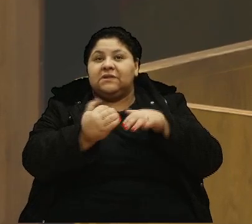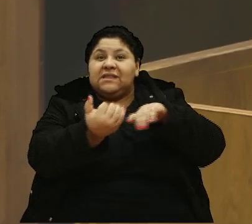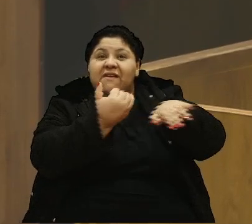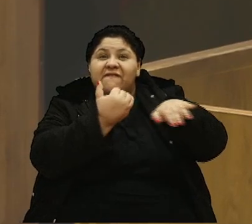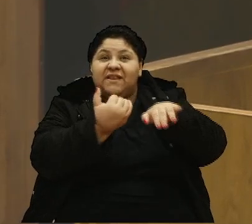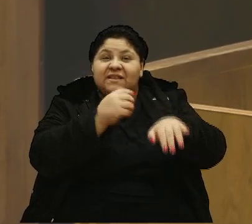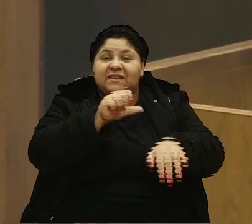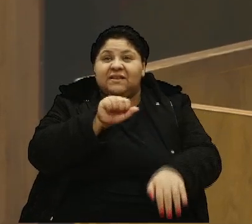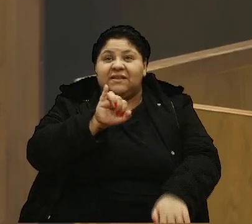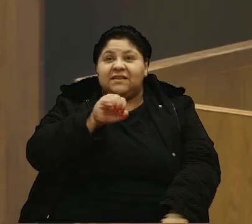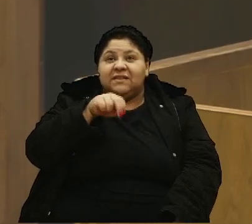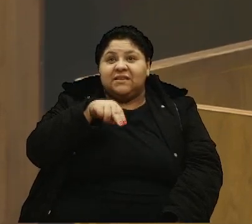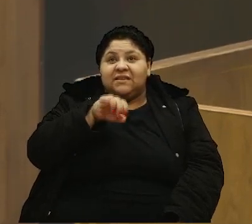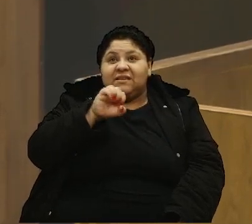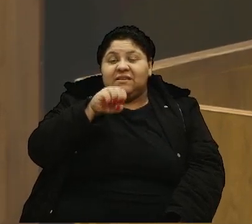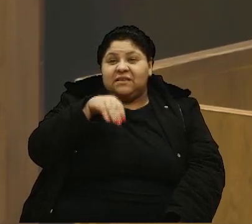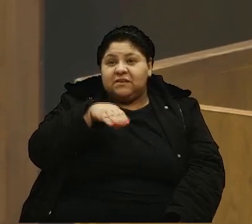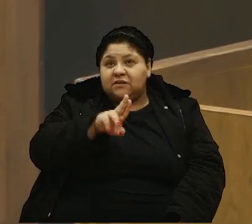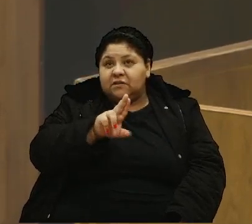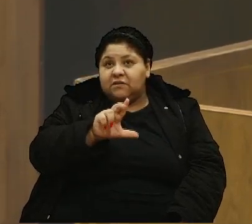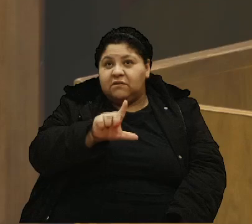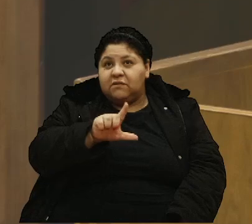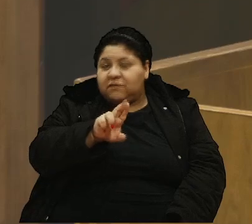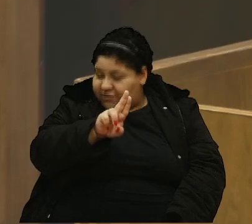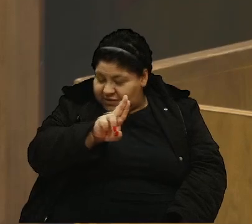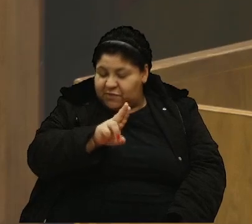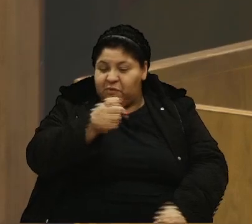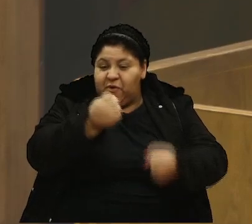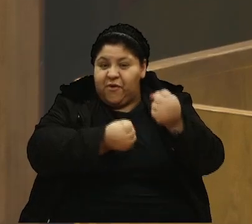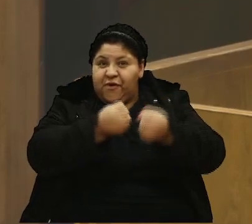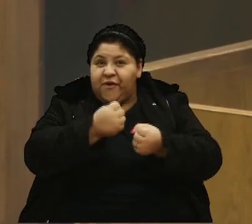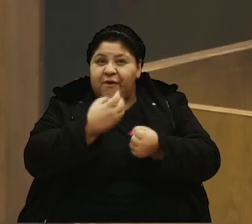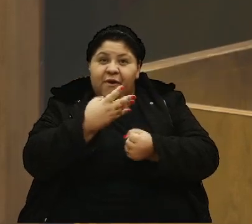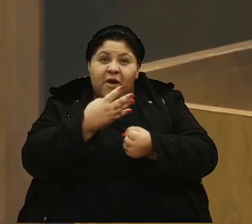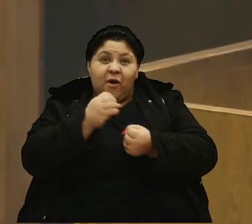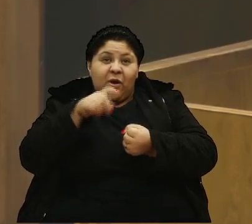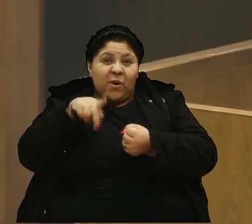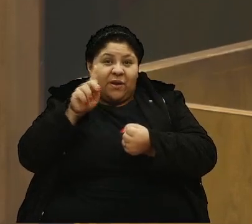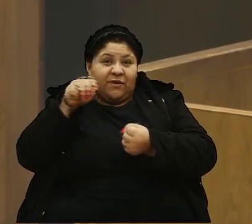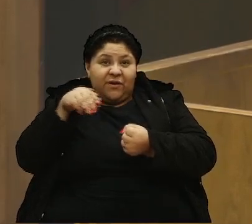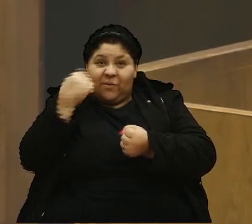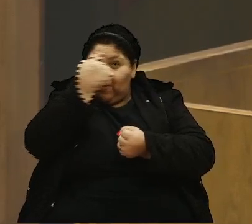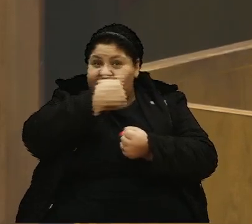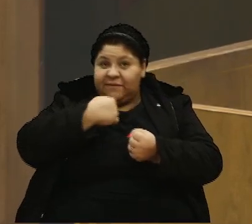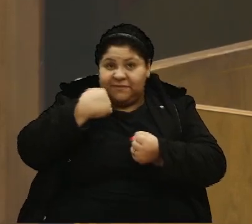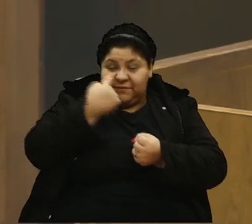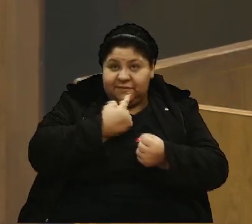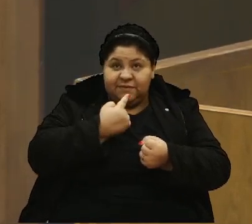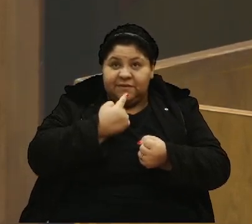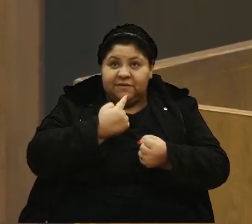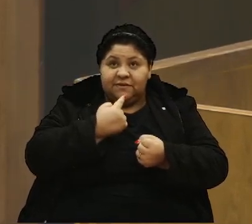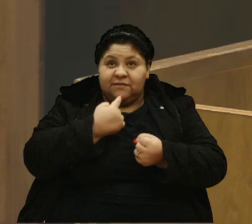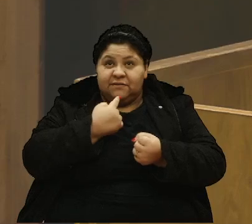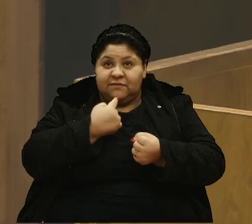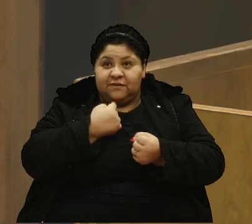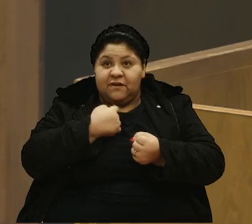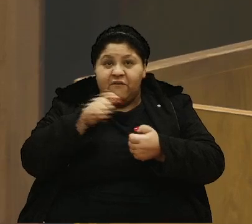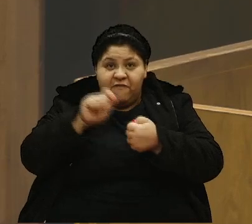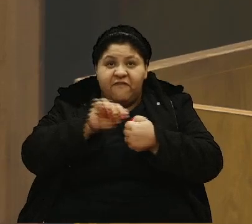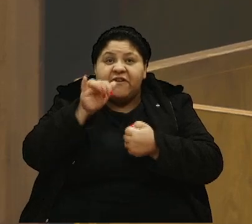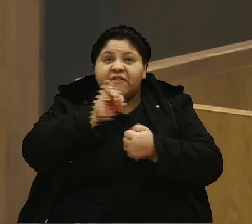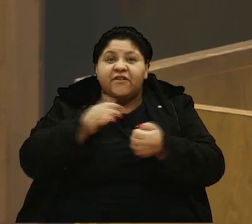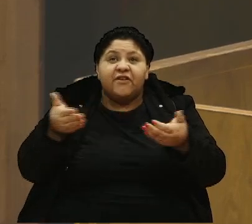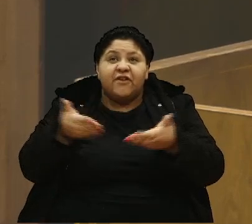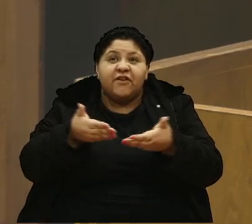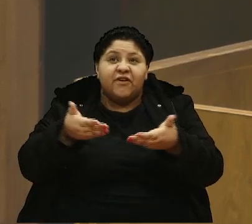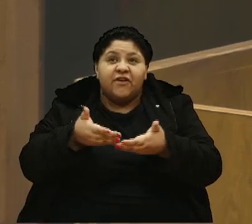Sinimbu e colocar o seu veículo numa aceleração constante a 40 km por hora, faça esse teste. Hoje,